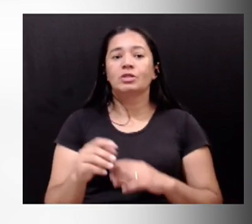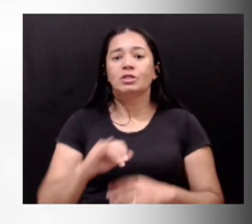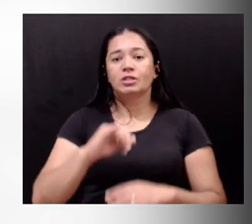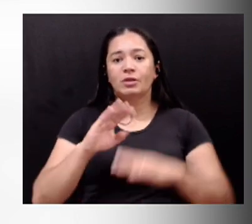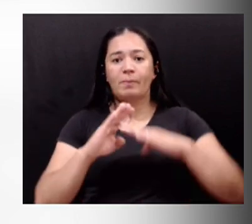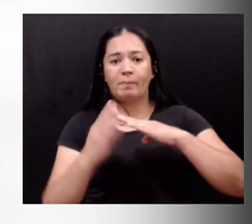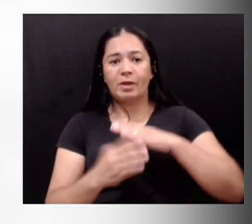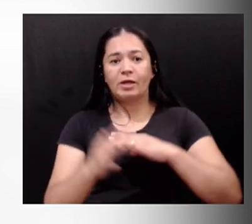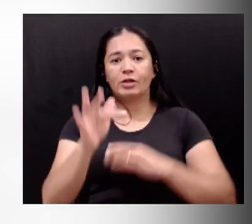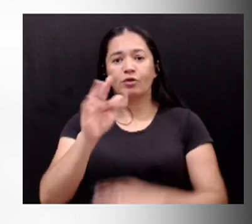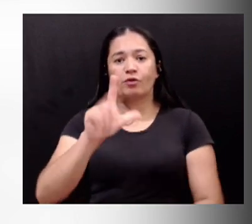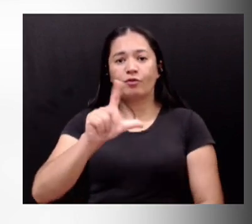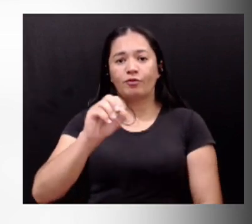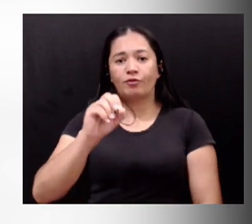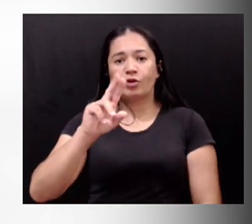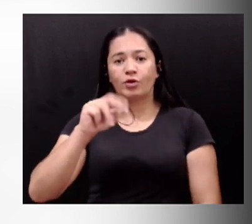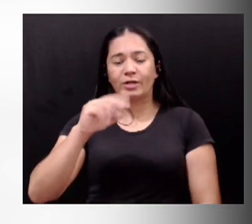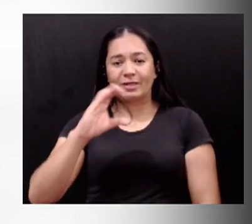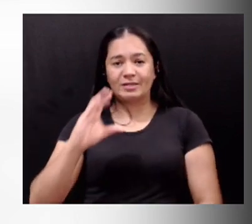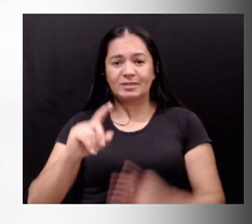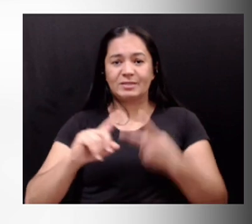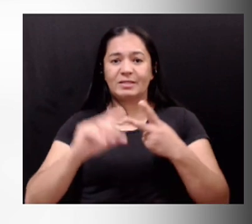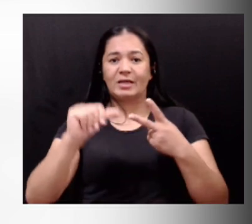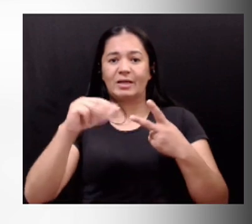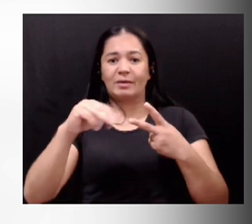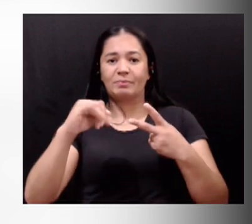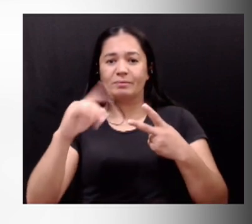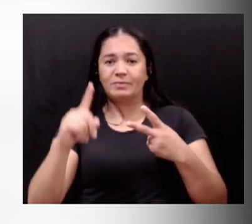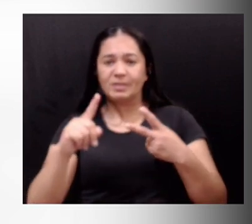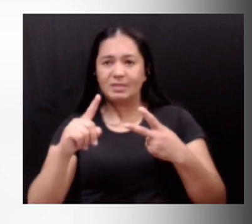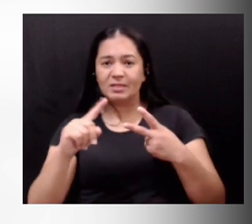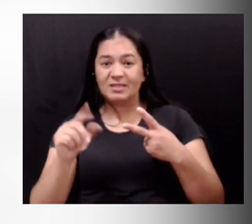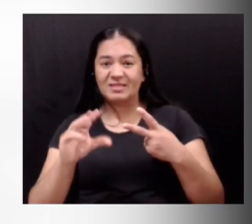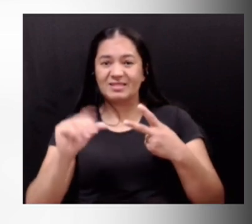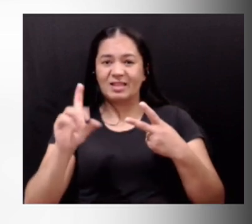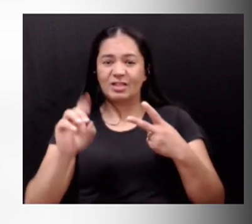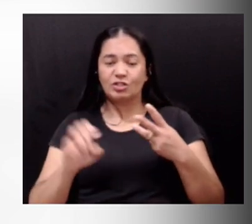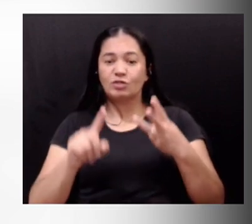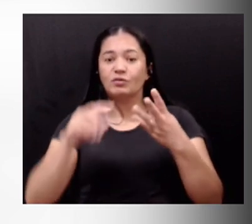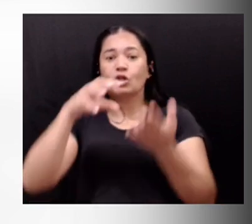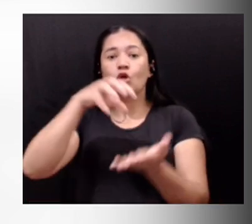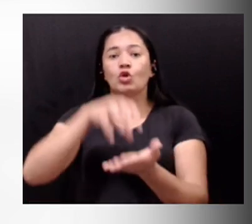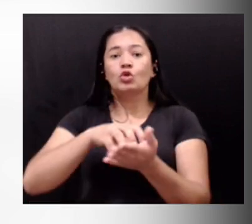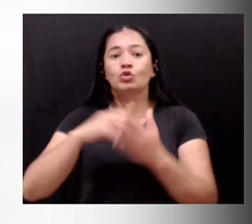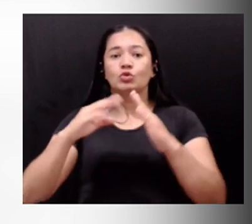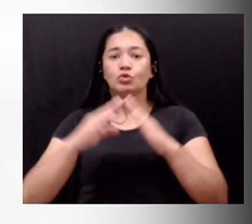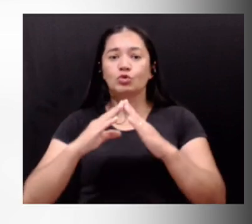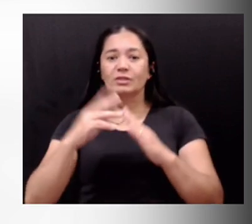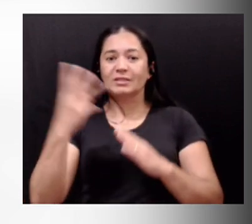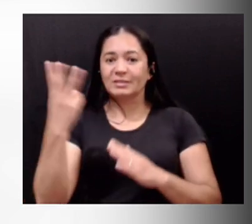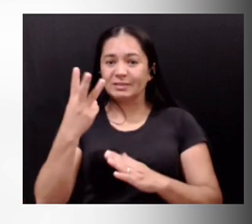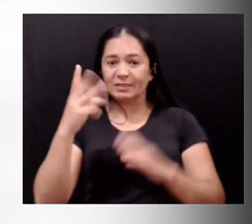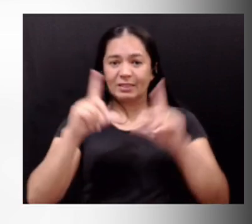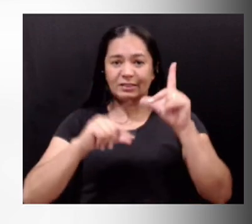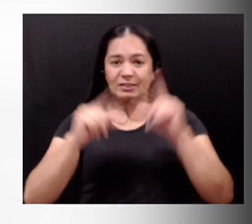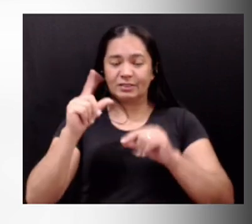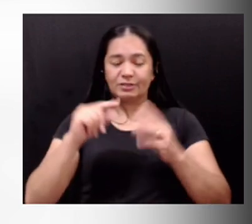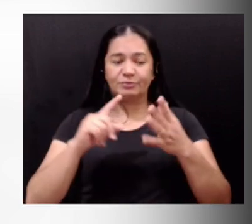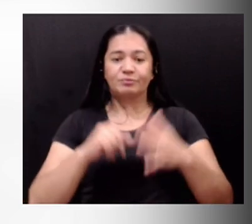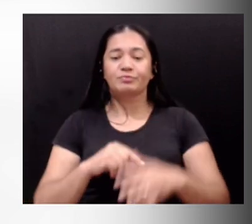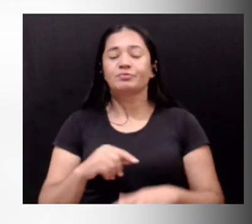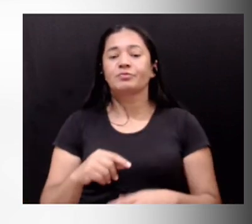2, Parque da Amizade, você que mora no núcleo residencial 3 estrelas. Região norte de Campinas,